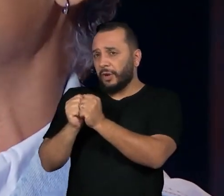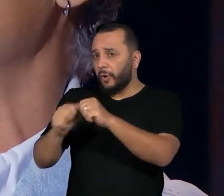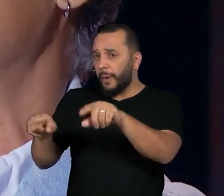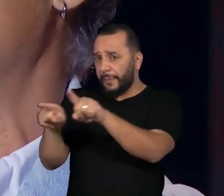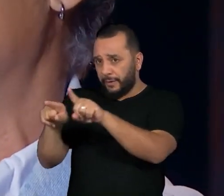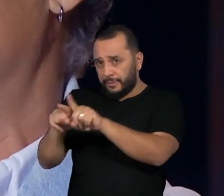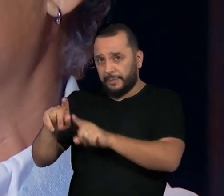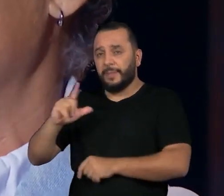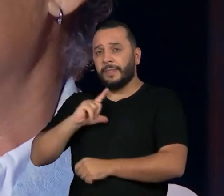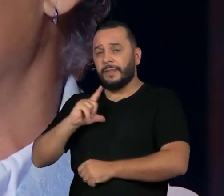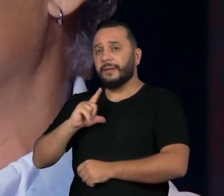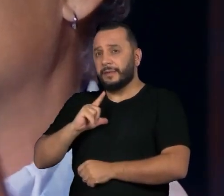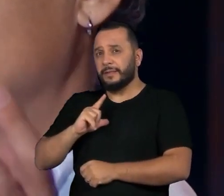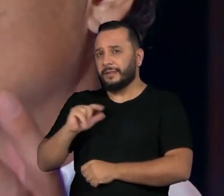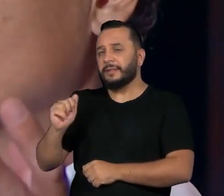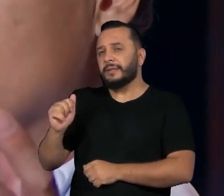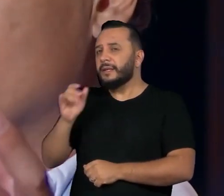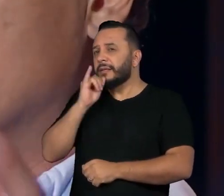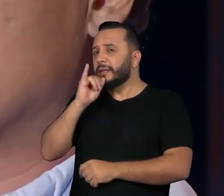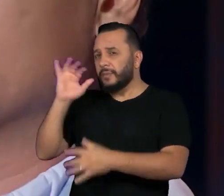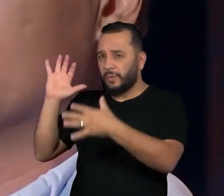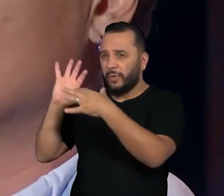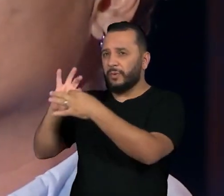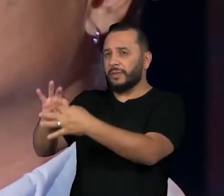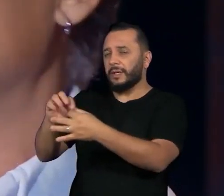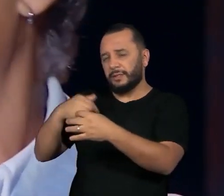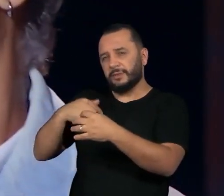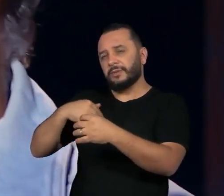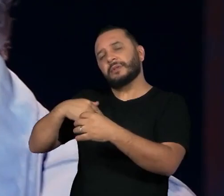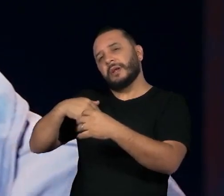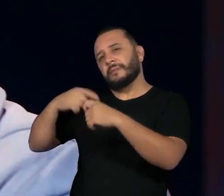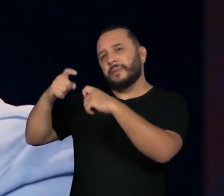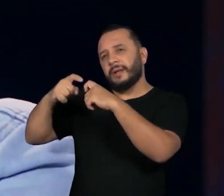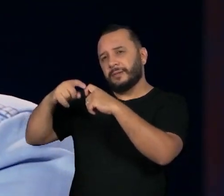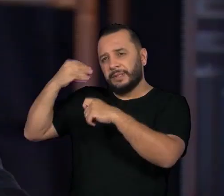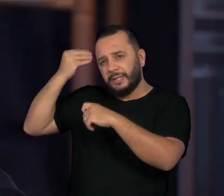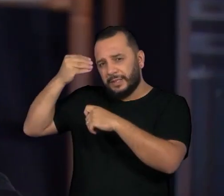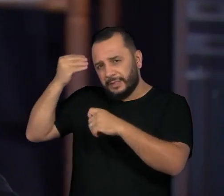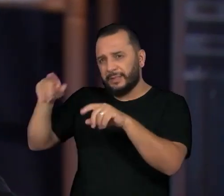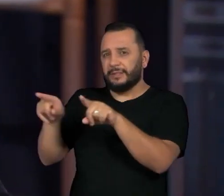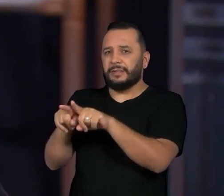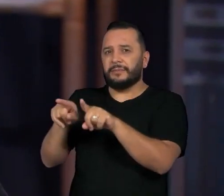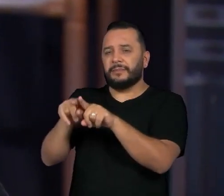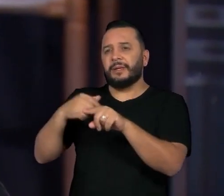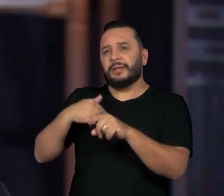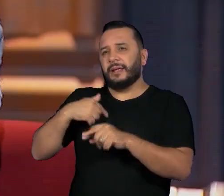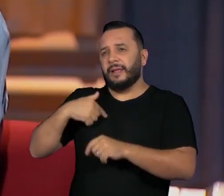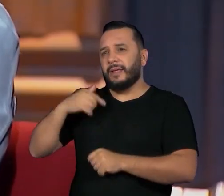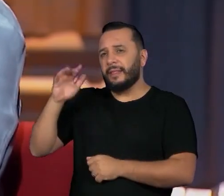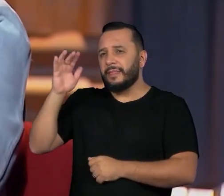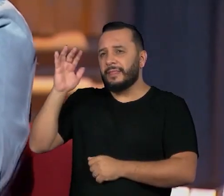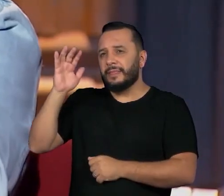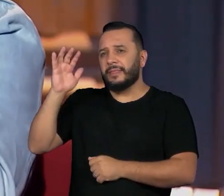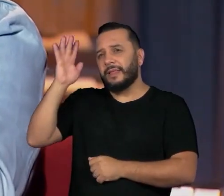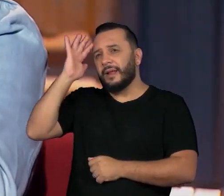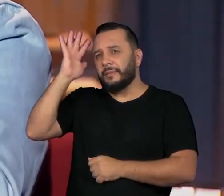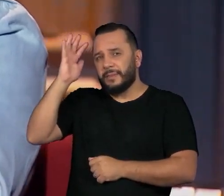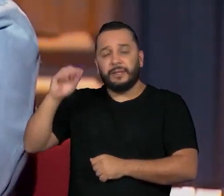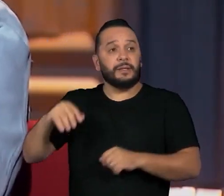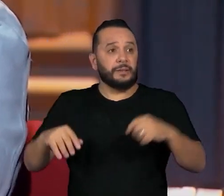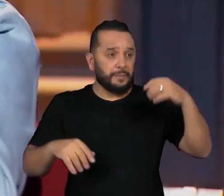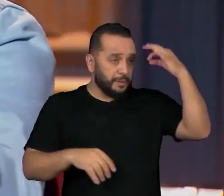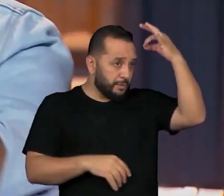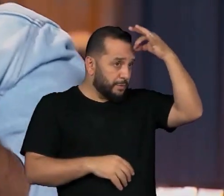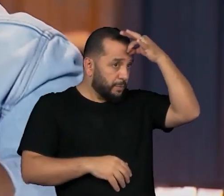isso é fundamental para você já no contexto psicanalítico seja num contexto de psicoterapia mas de espiritualidade